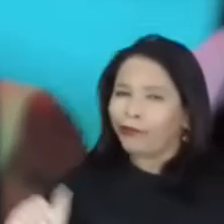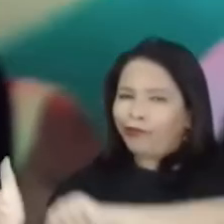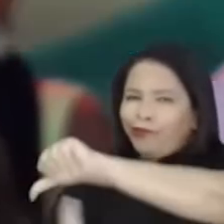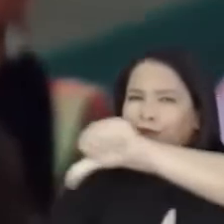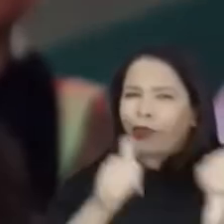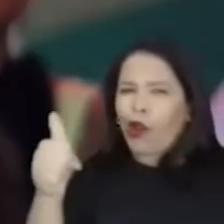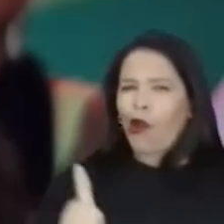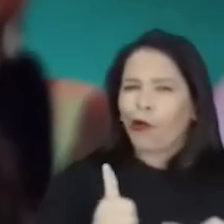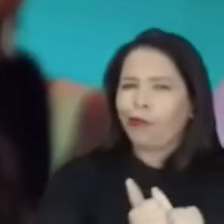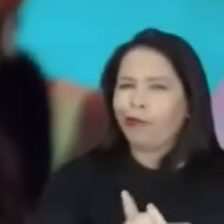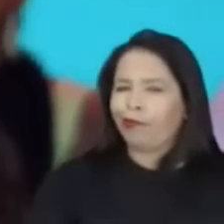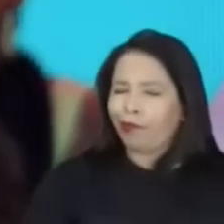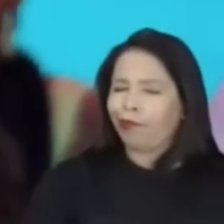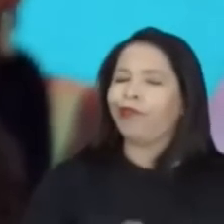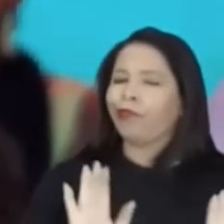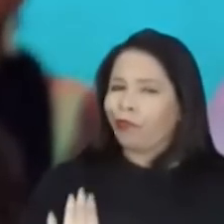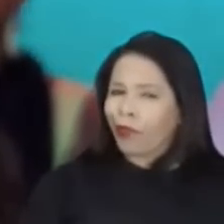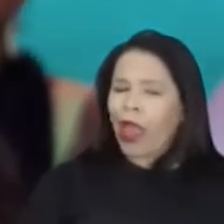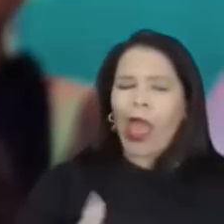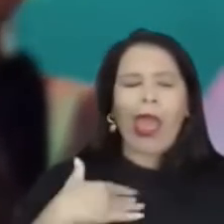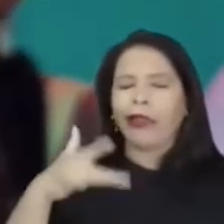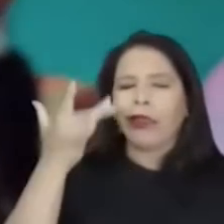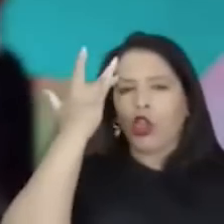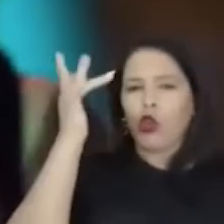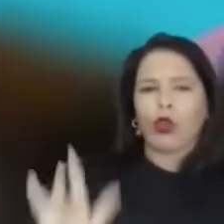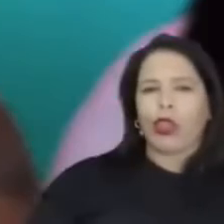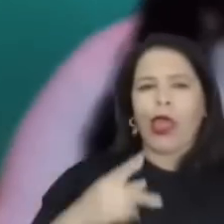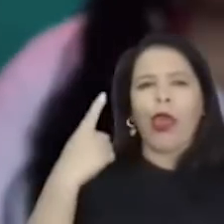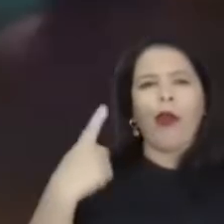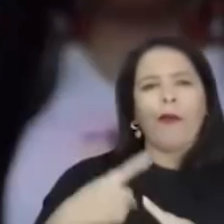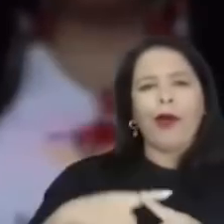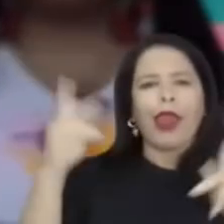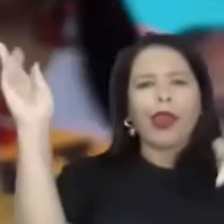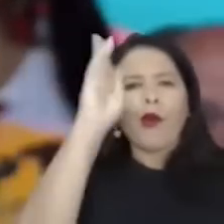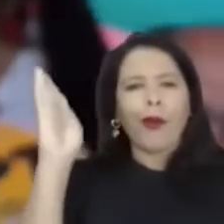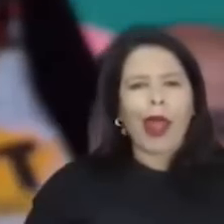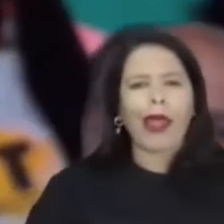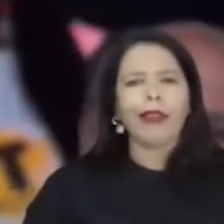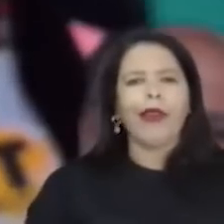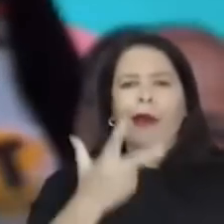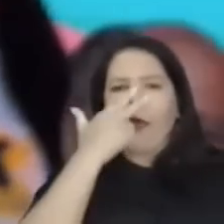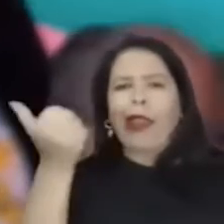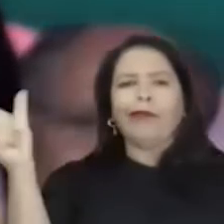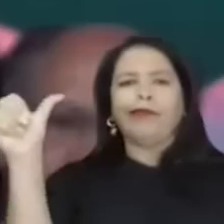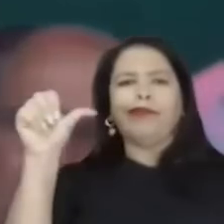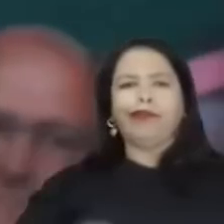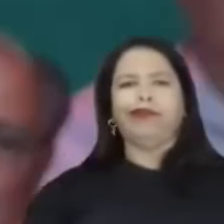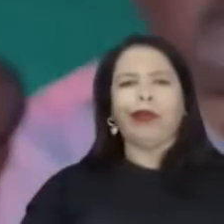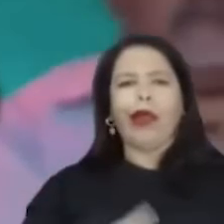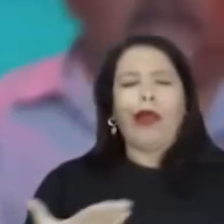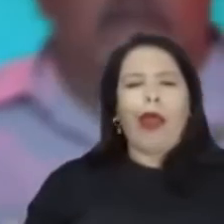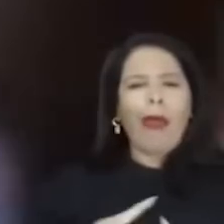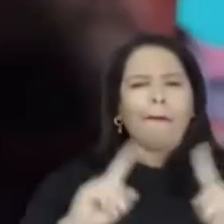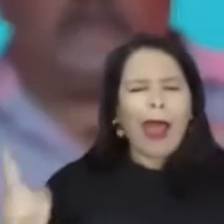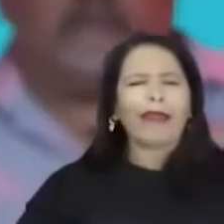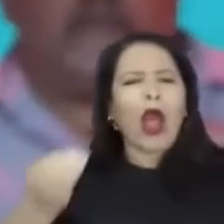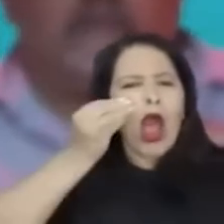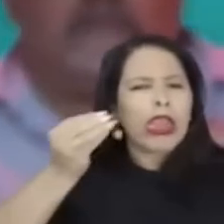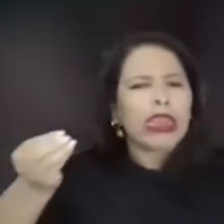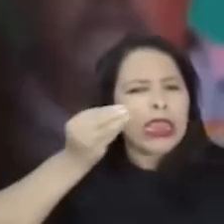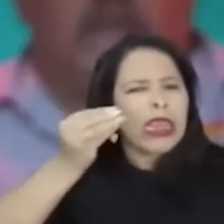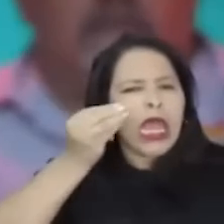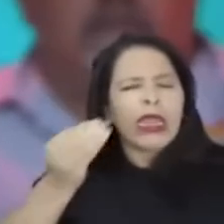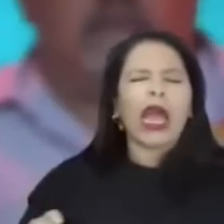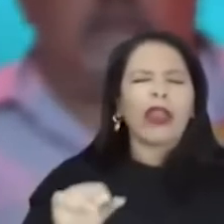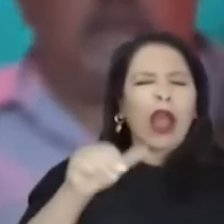Ainda não sei por que o Brasil mudou tanto. Mas estão tentando fazer das campanhas